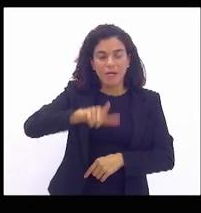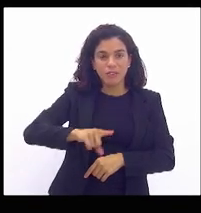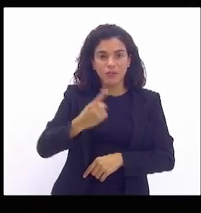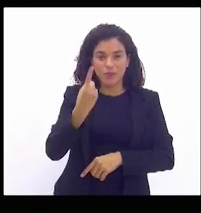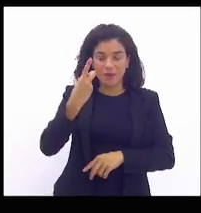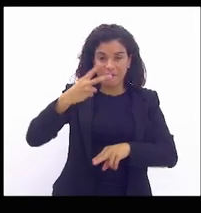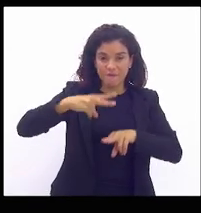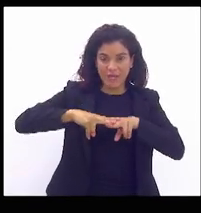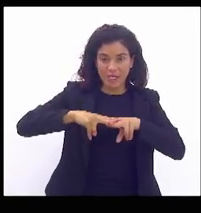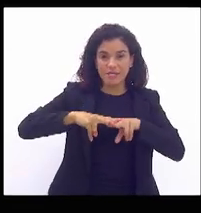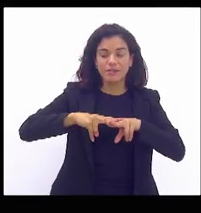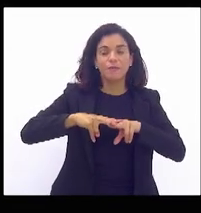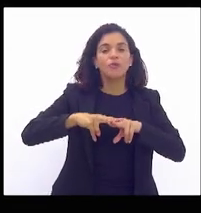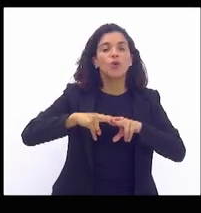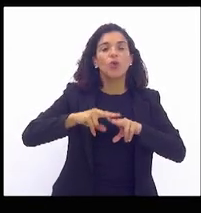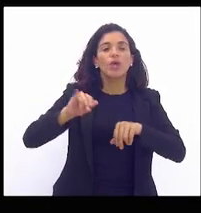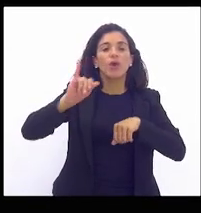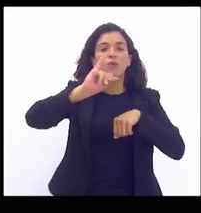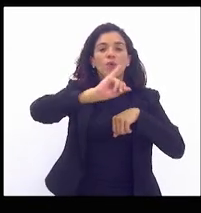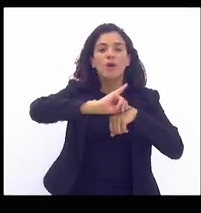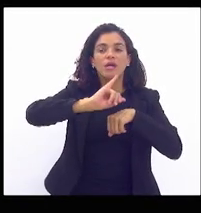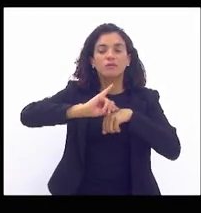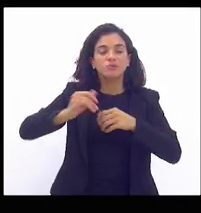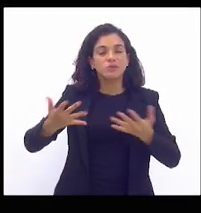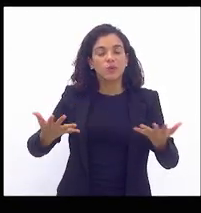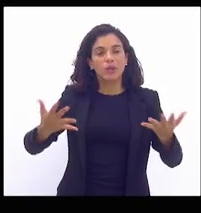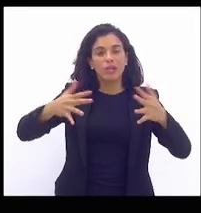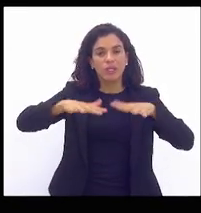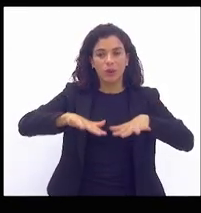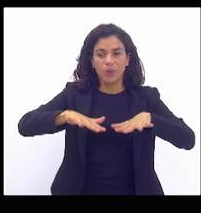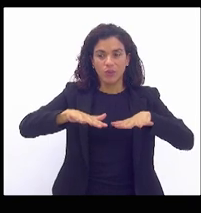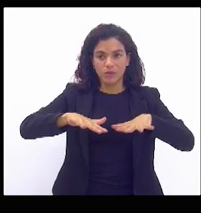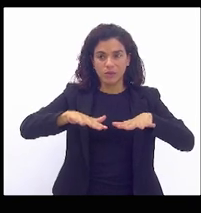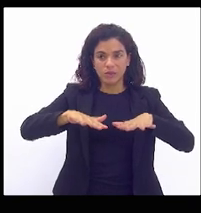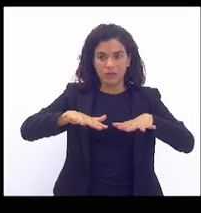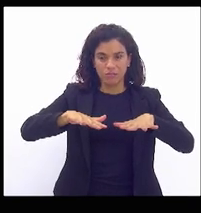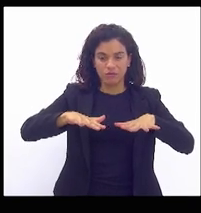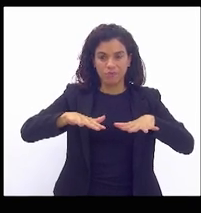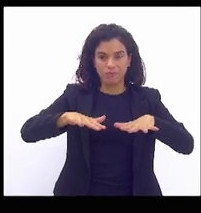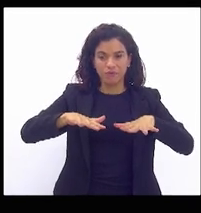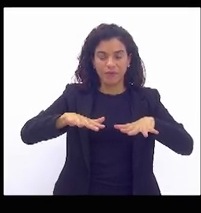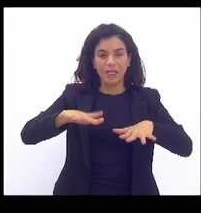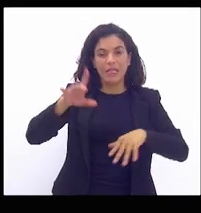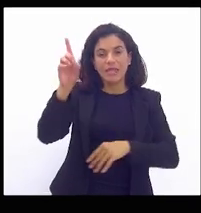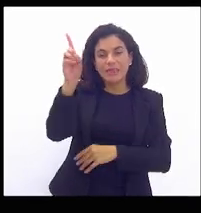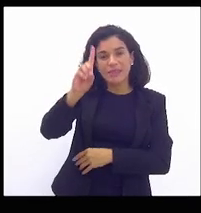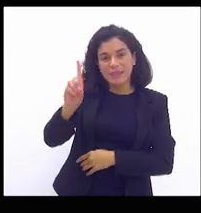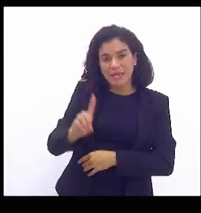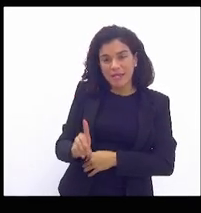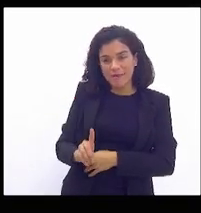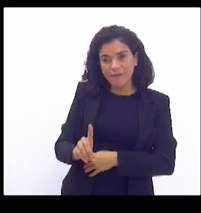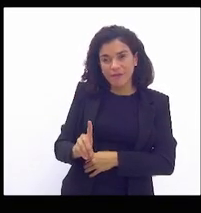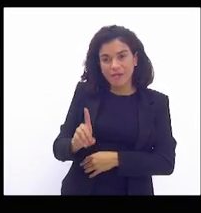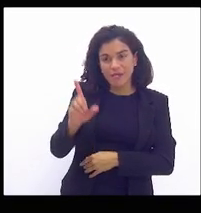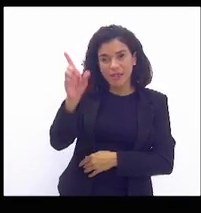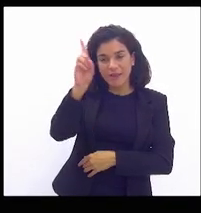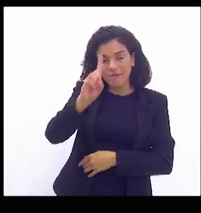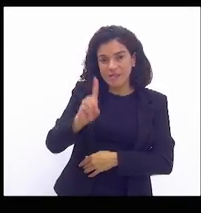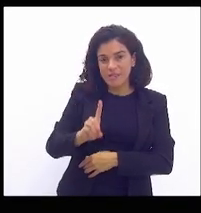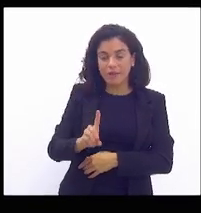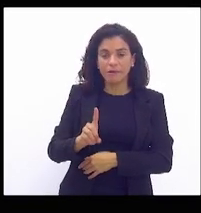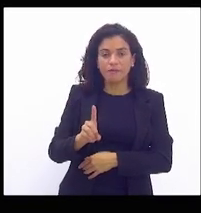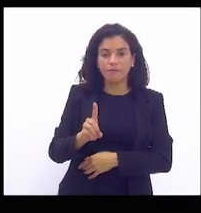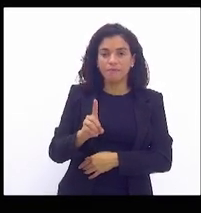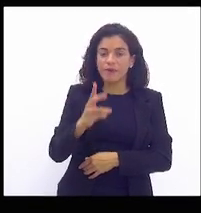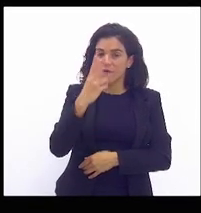foi uma exposição de inclusão com deficientes visuais,